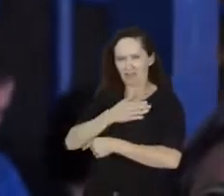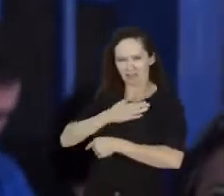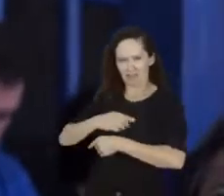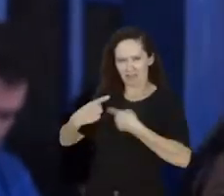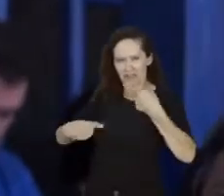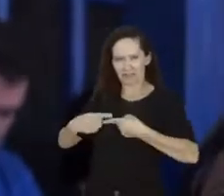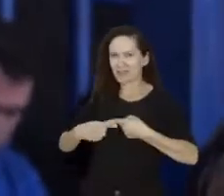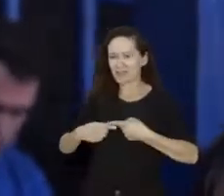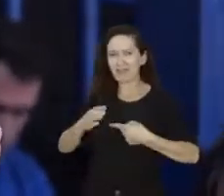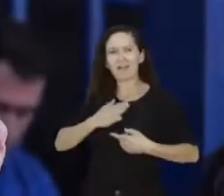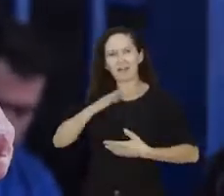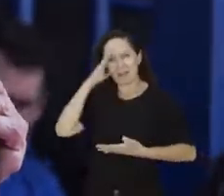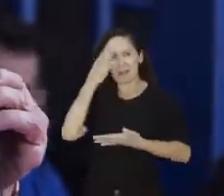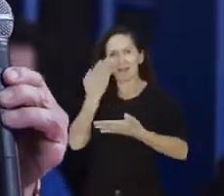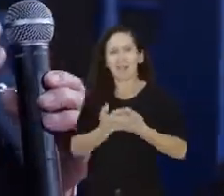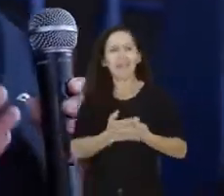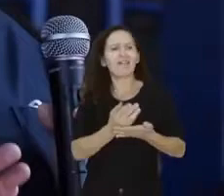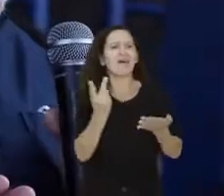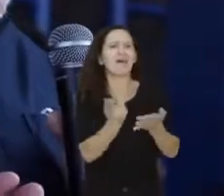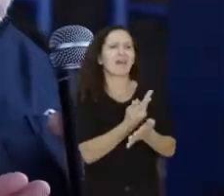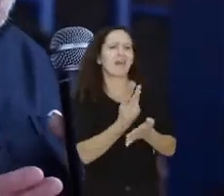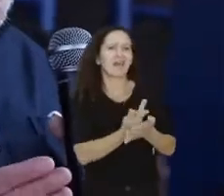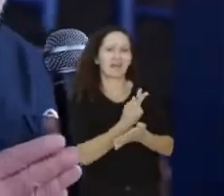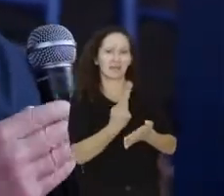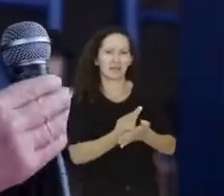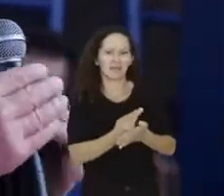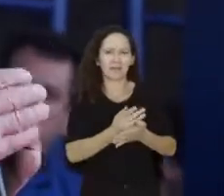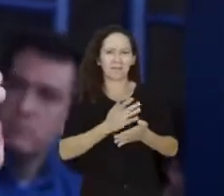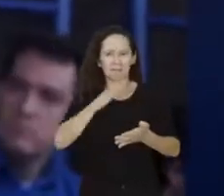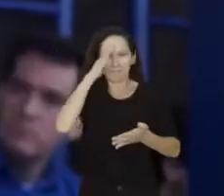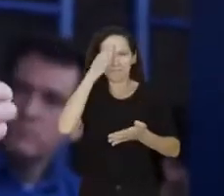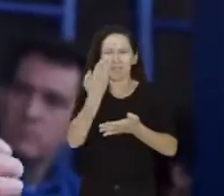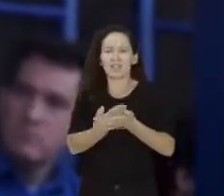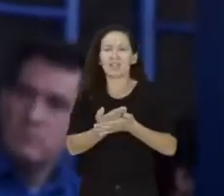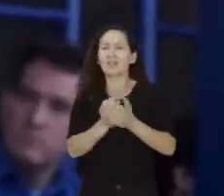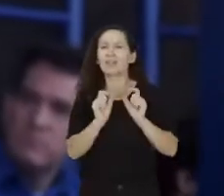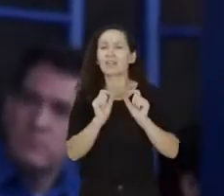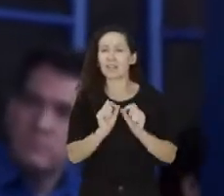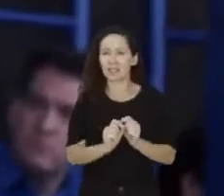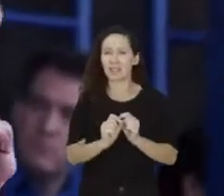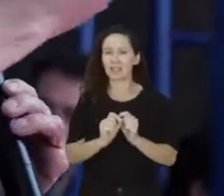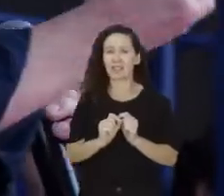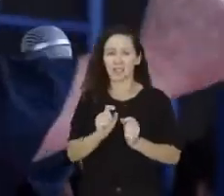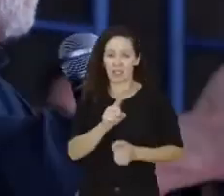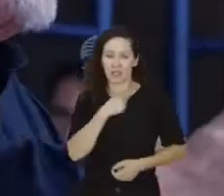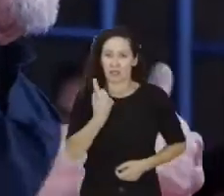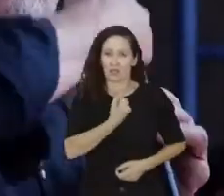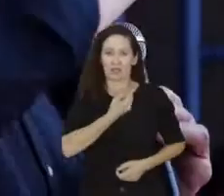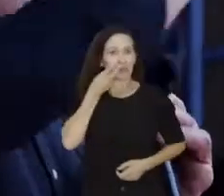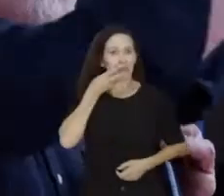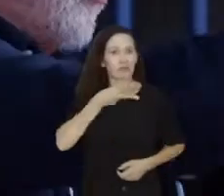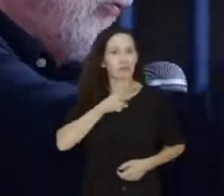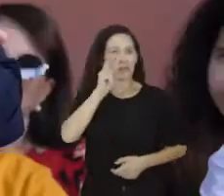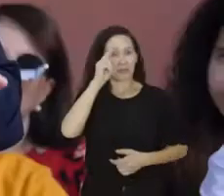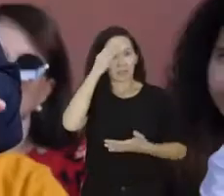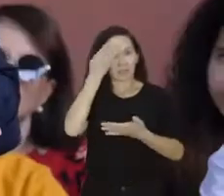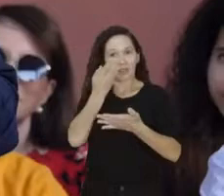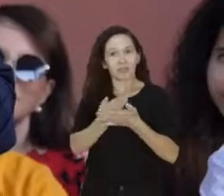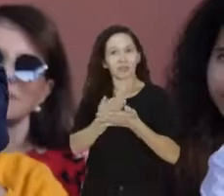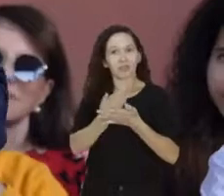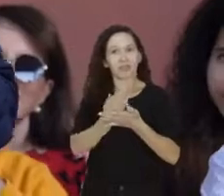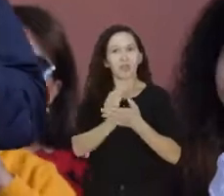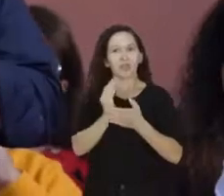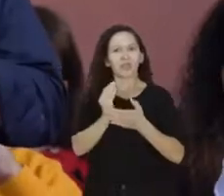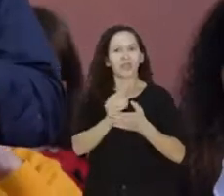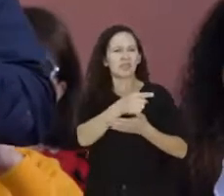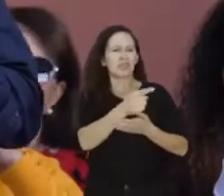isso. Sabe? Eu achava que era o máximo. Porque a gente sempre coloca um monte de defeito nos outros